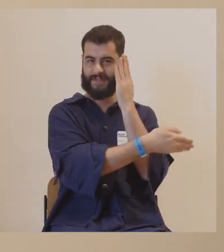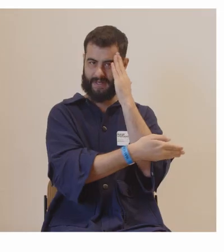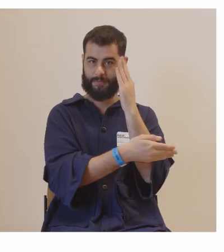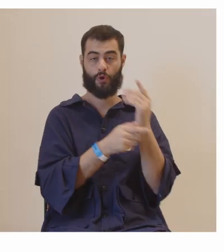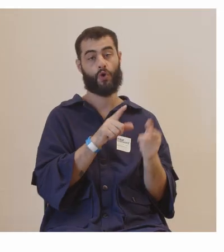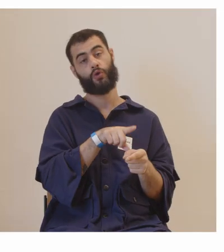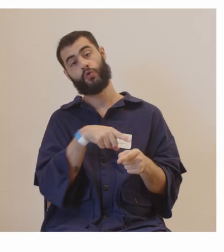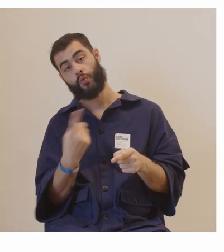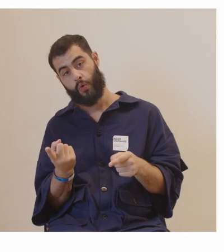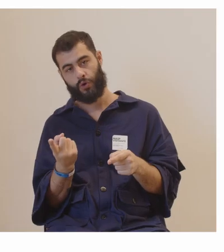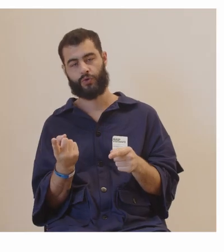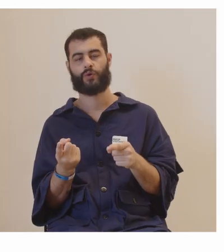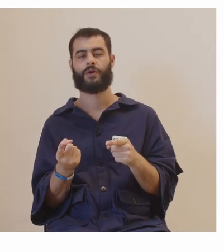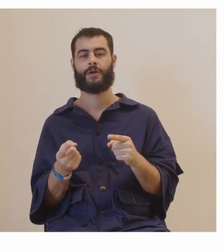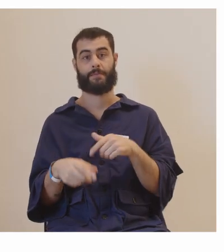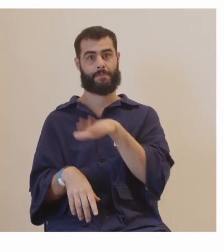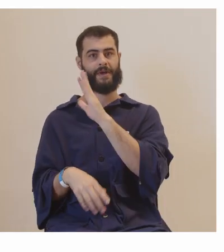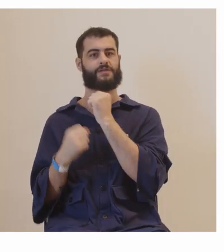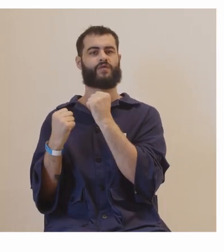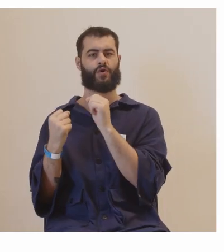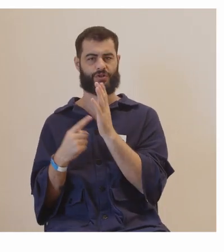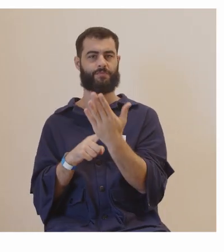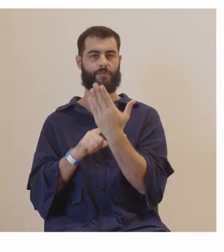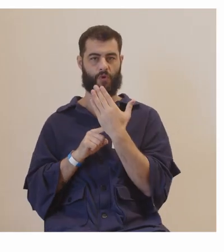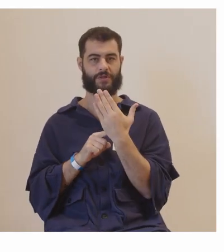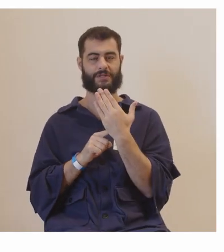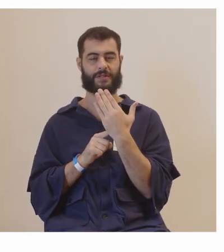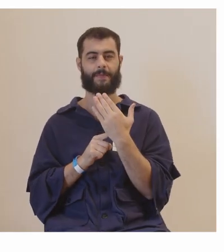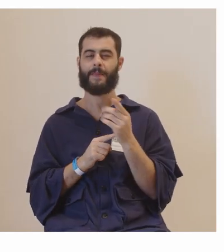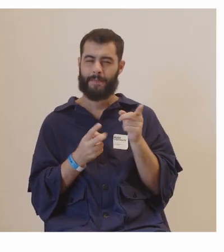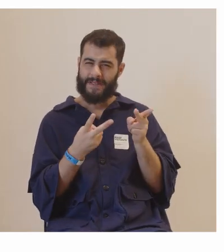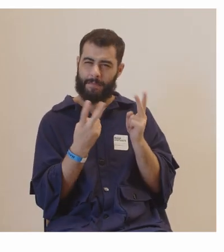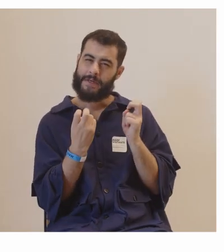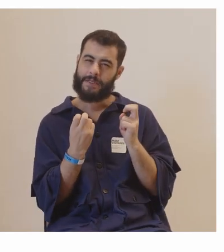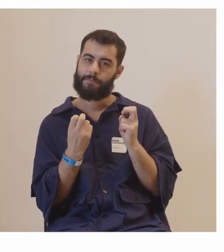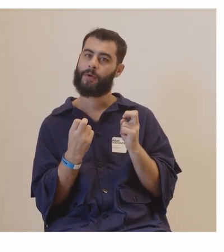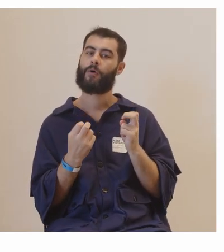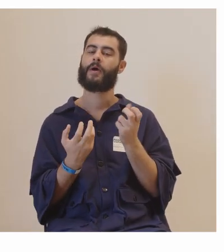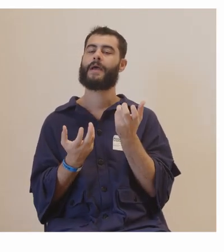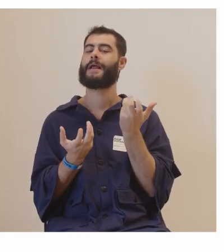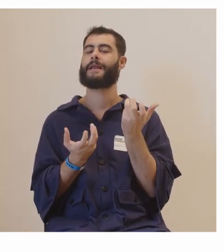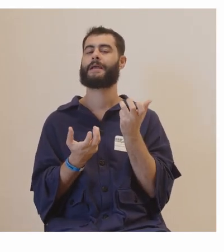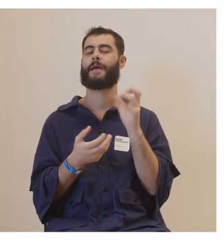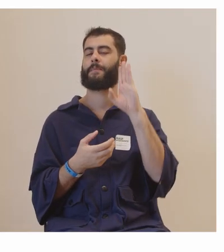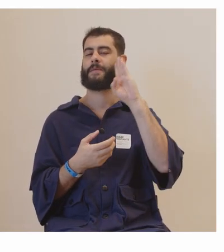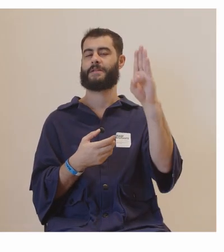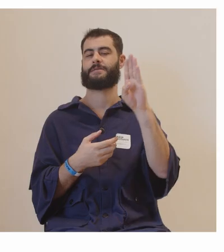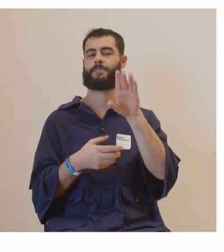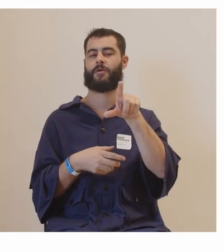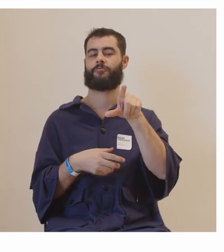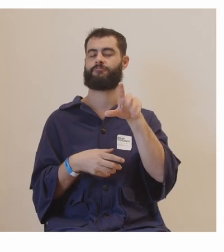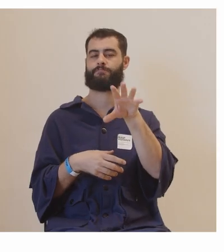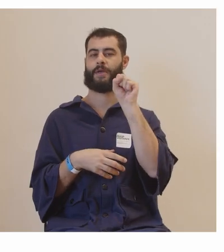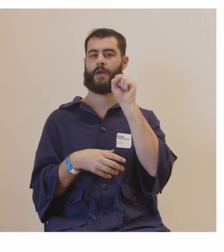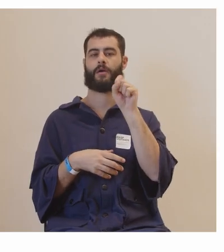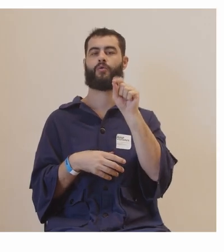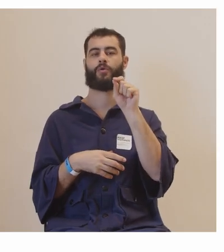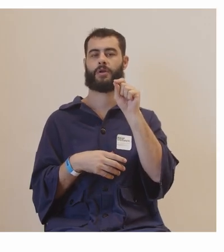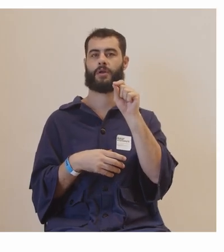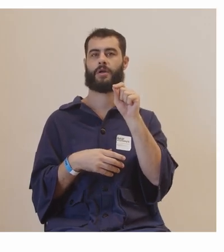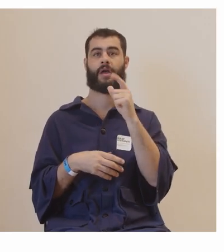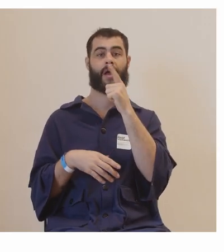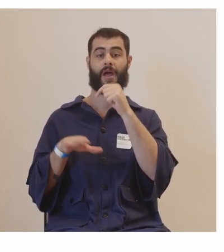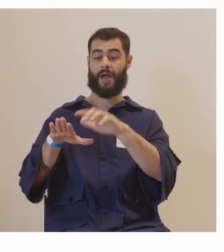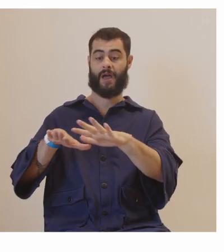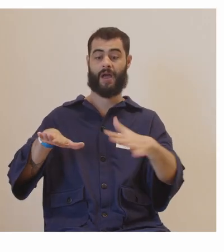o Ept, mas vocês percebem que ele está interessado justamente nesses reflexos luminosos. Então, a gente tem a superfície